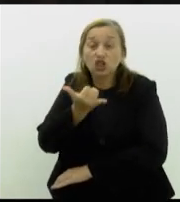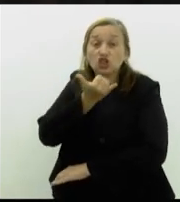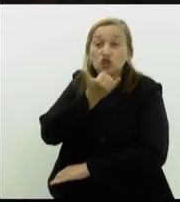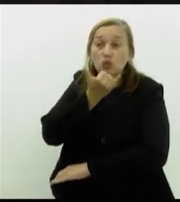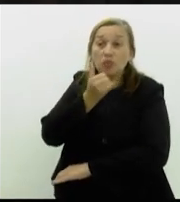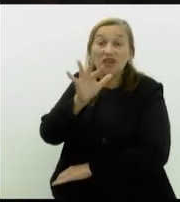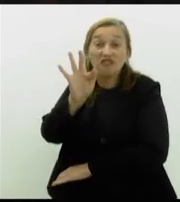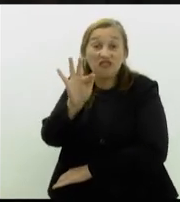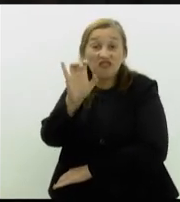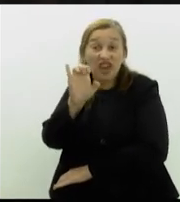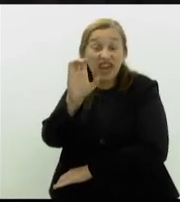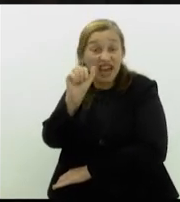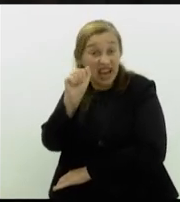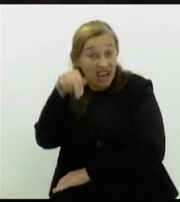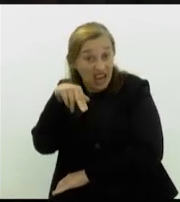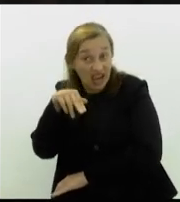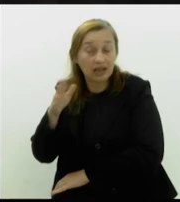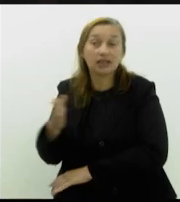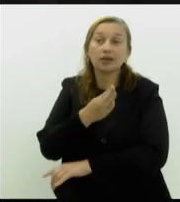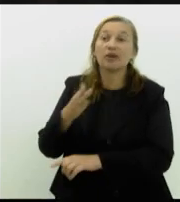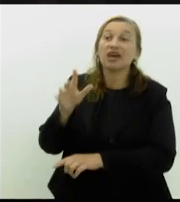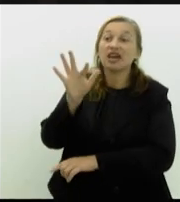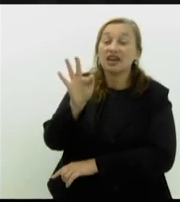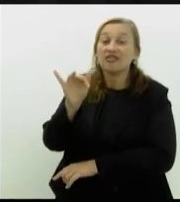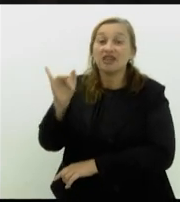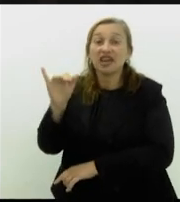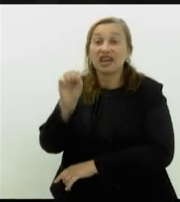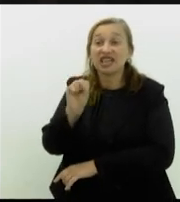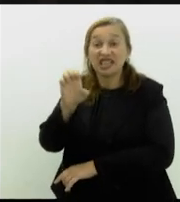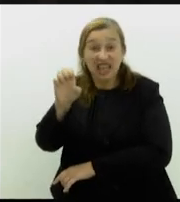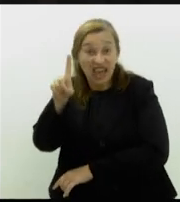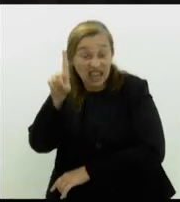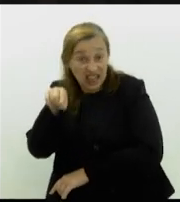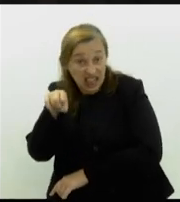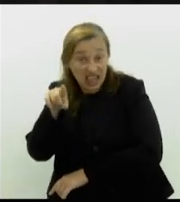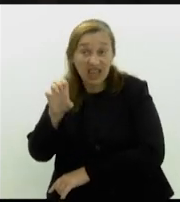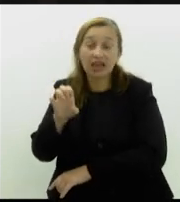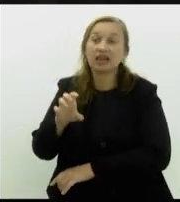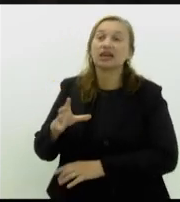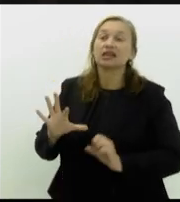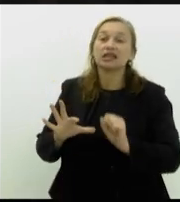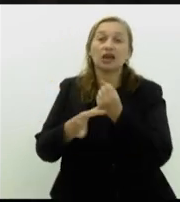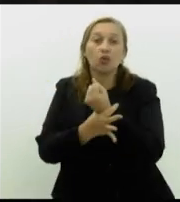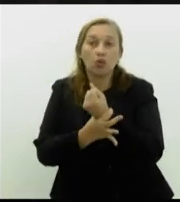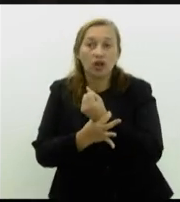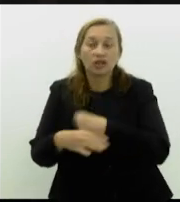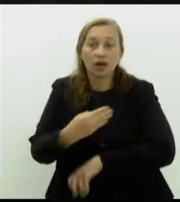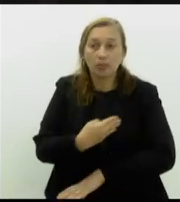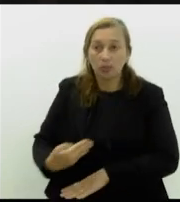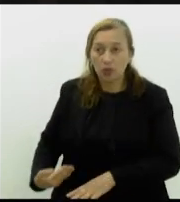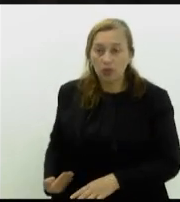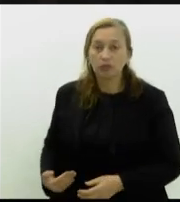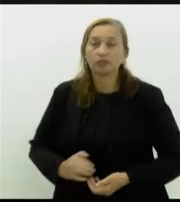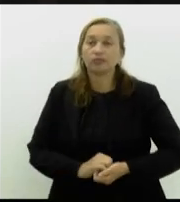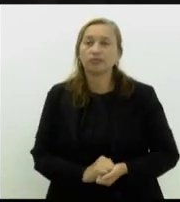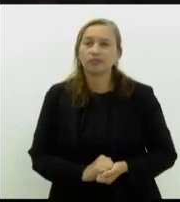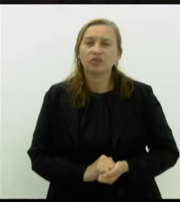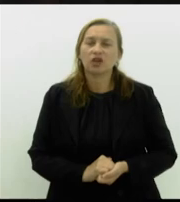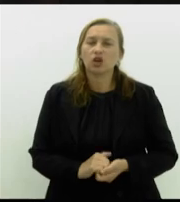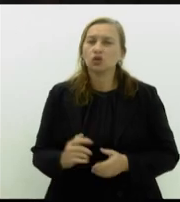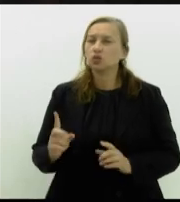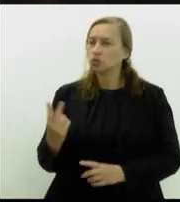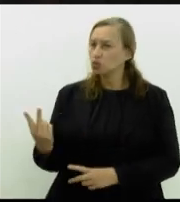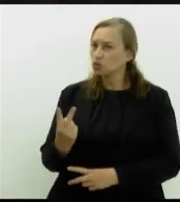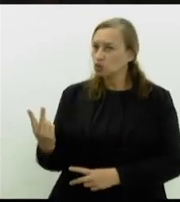o FECAM, o FISED, que é o Fundo da Segurança Pública, todos dois derivam